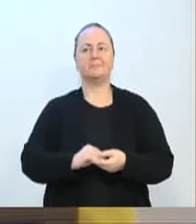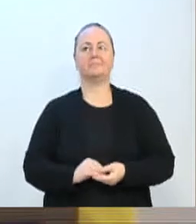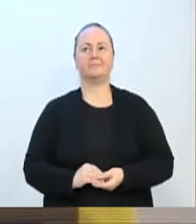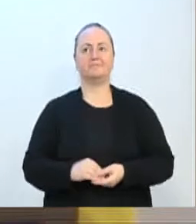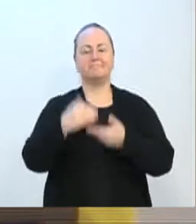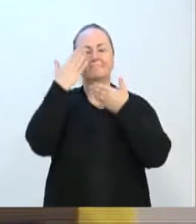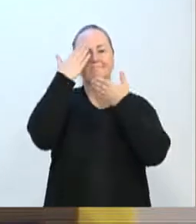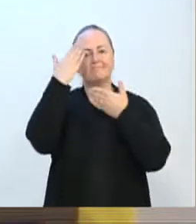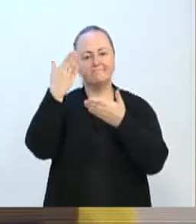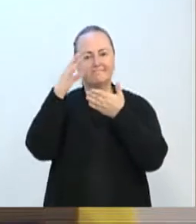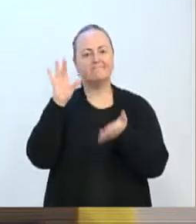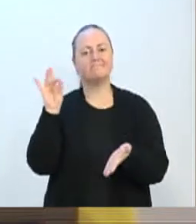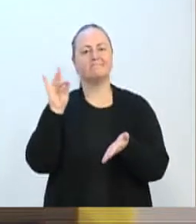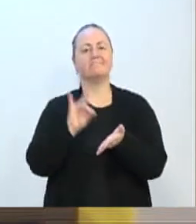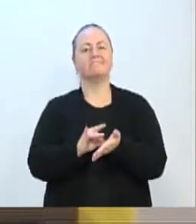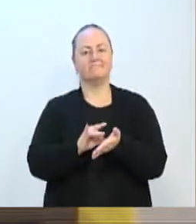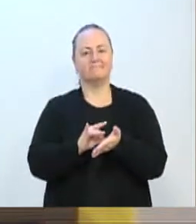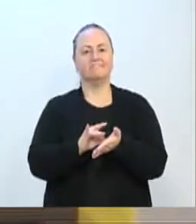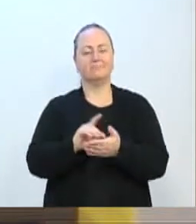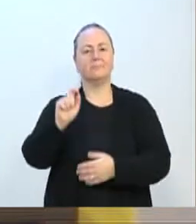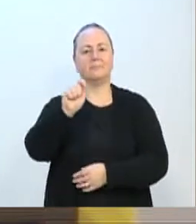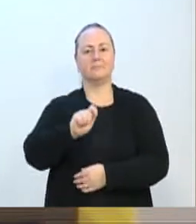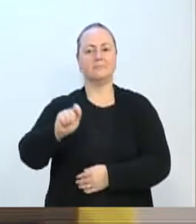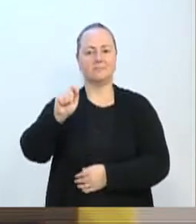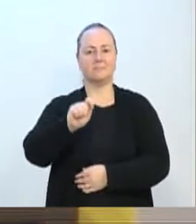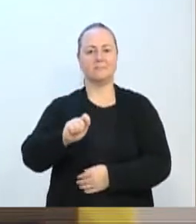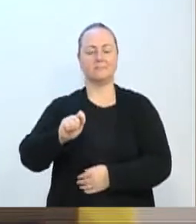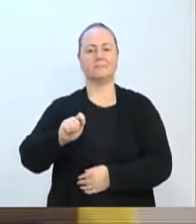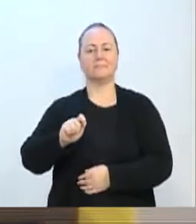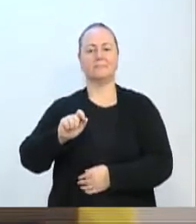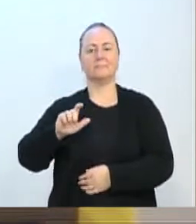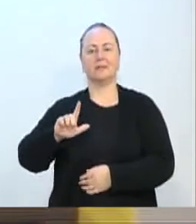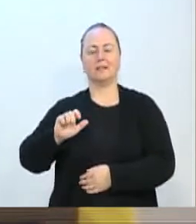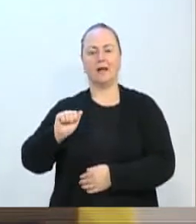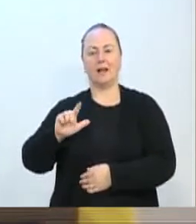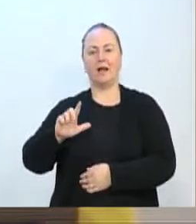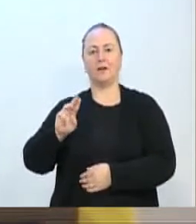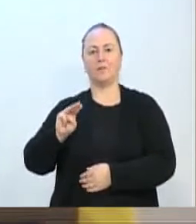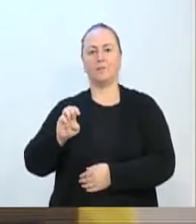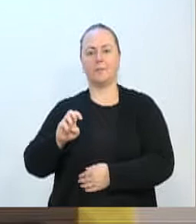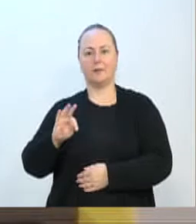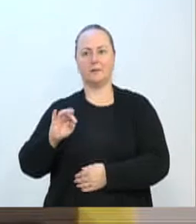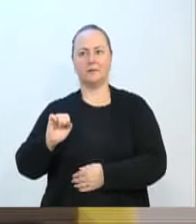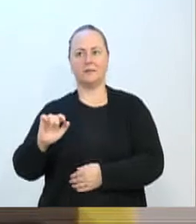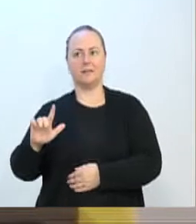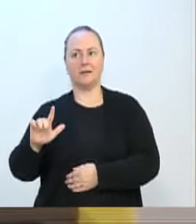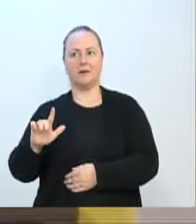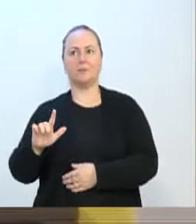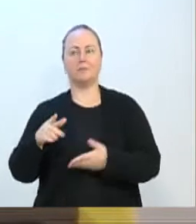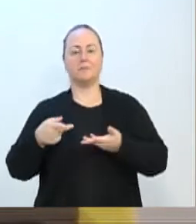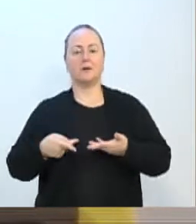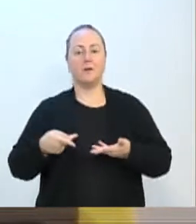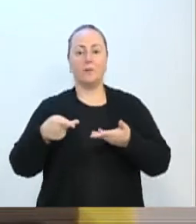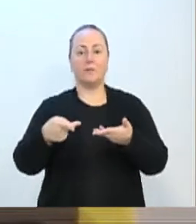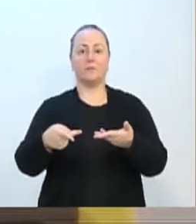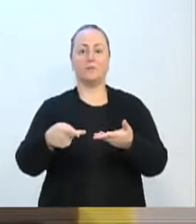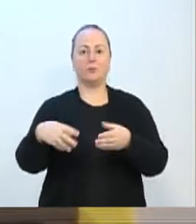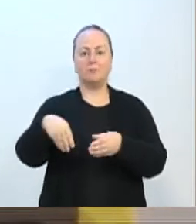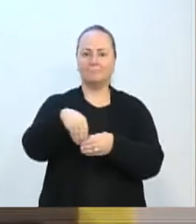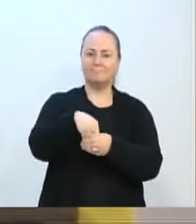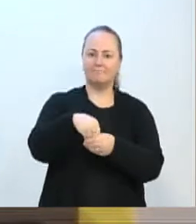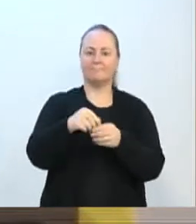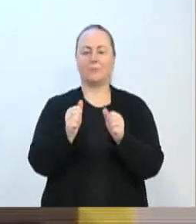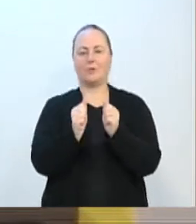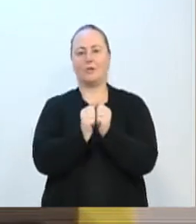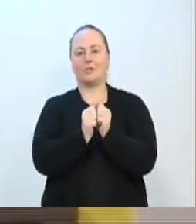agradecer à Associação da Lumatel por ter me convidado e me incluído